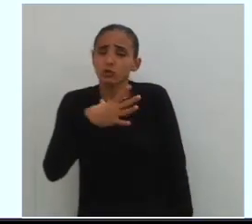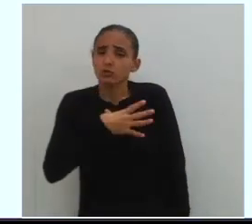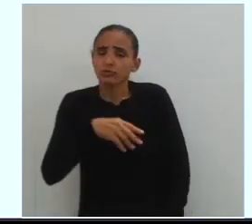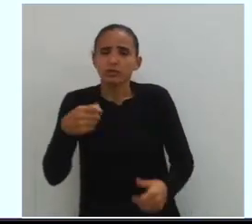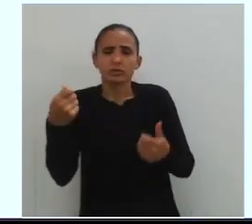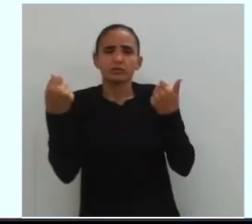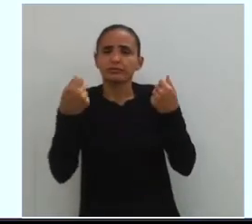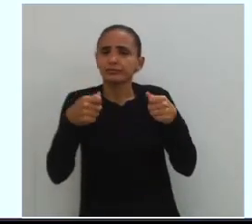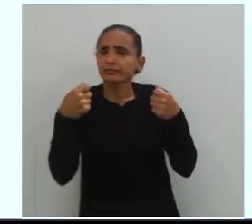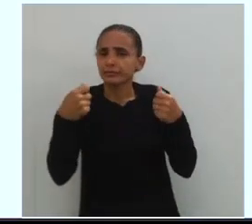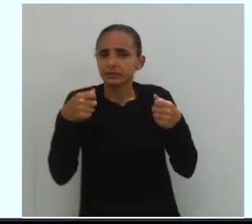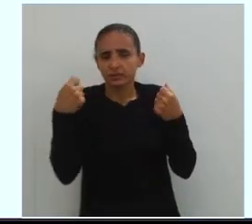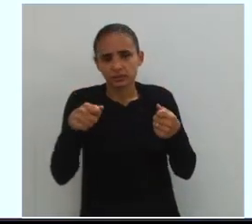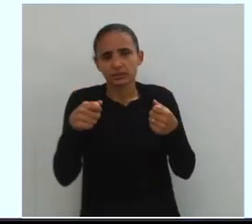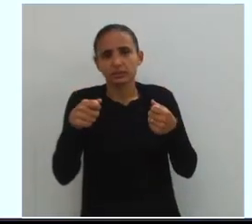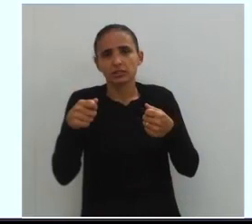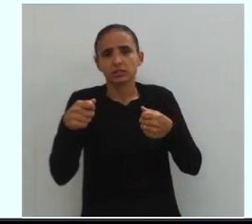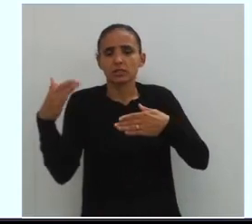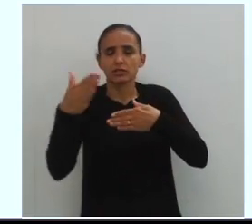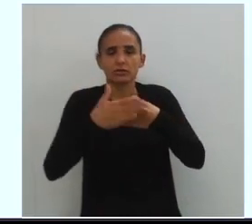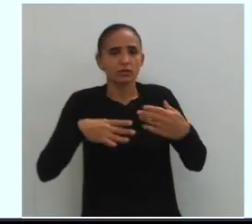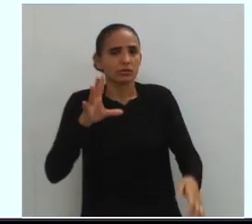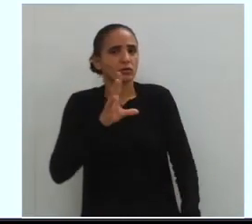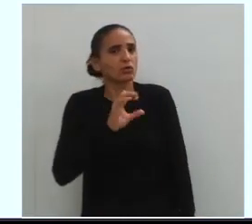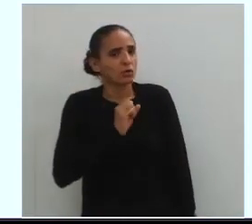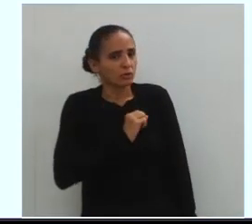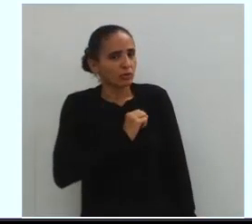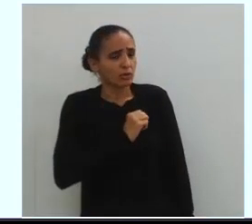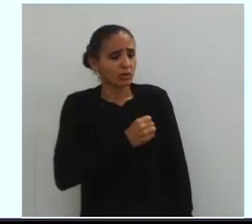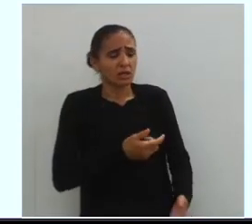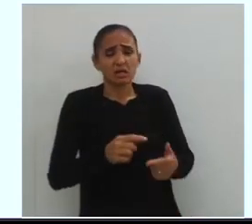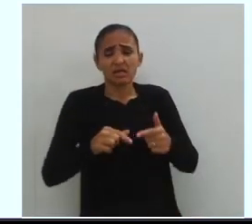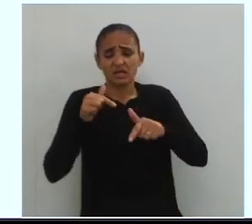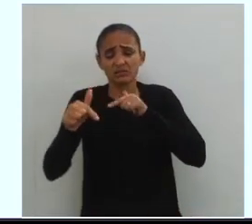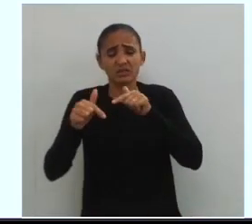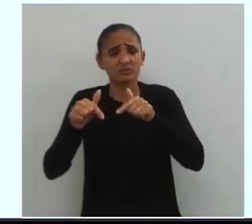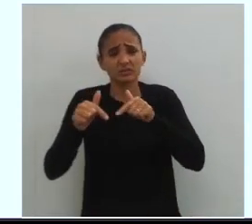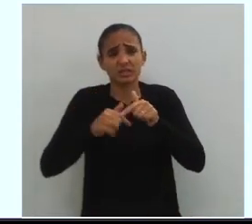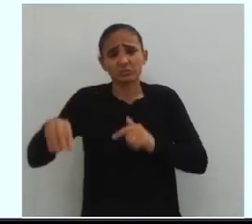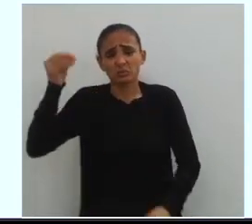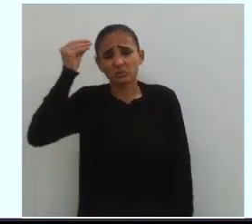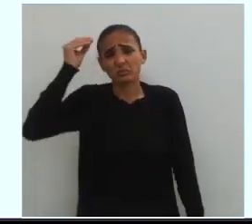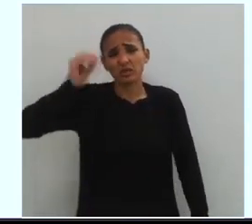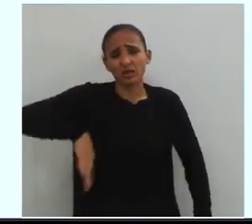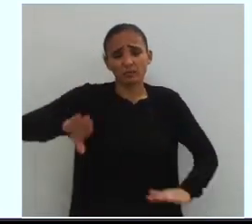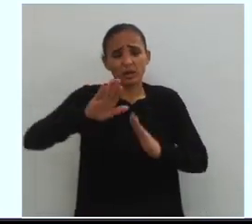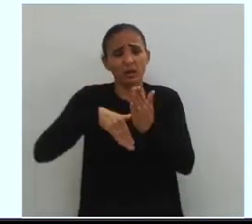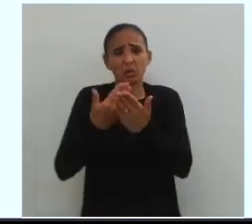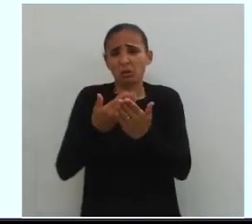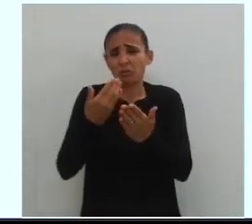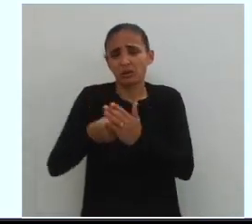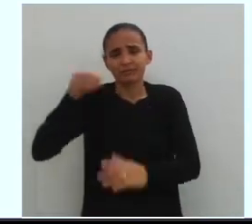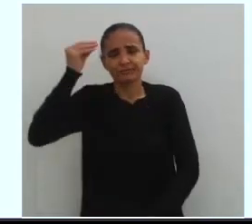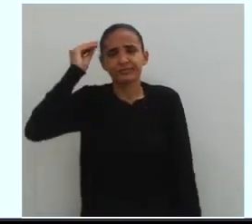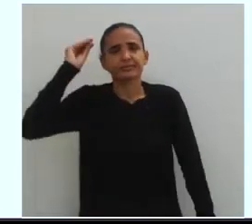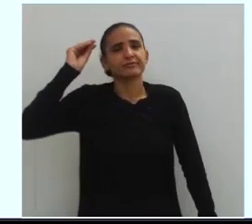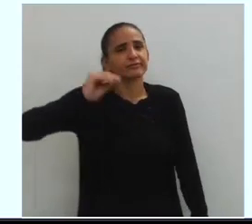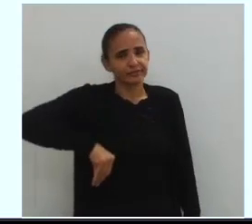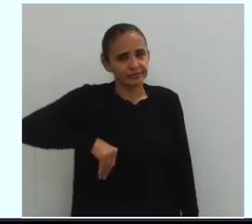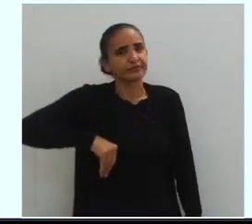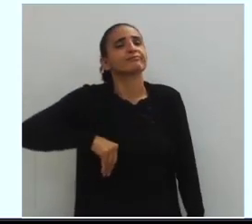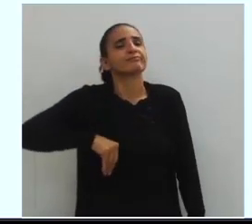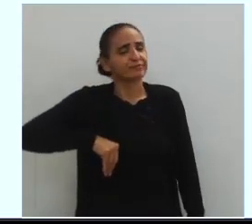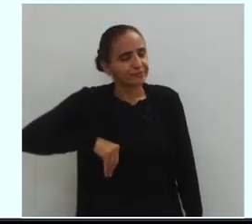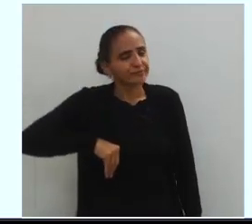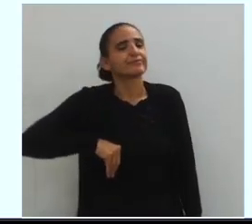não abandone aquelas drogas. Ele vai, na realidade, abandonar as atividades sociais, como deixar de ir para a escola, deixar